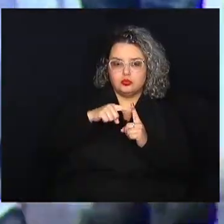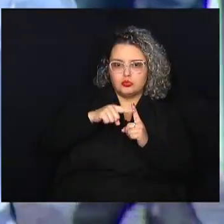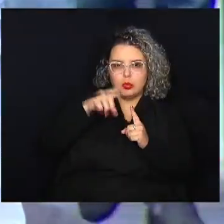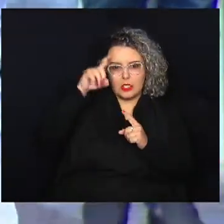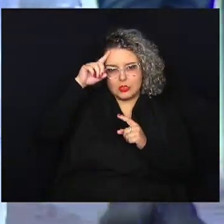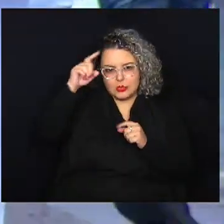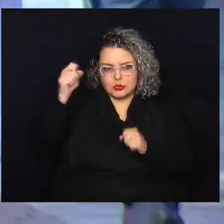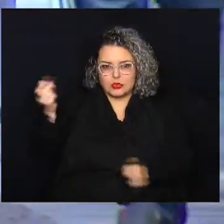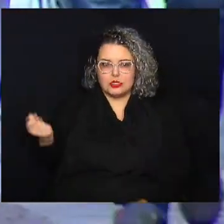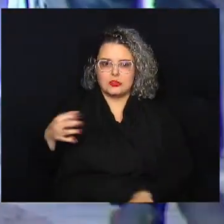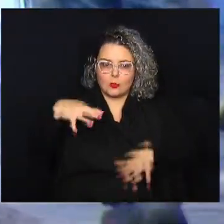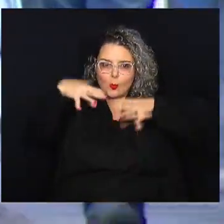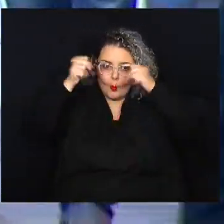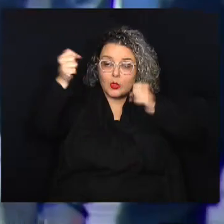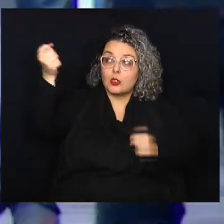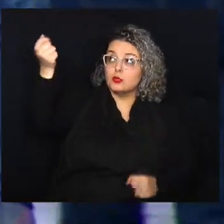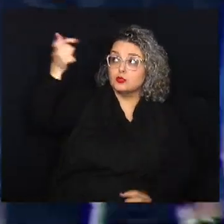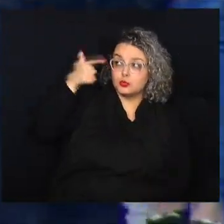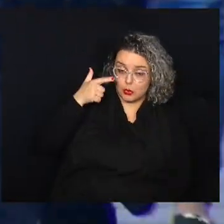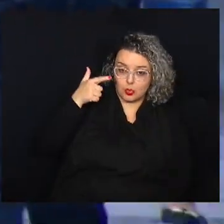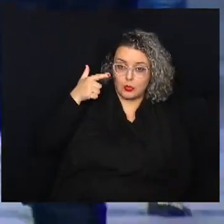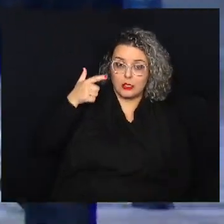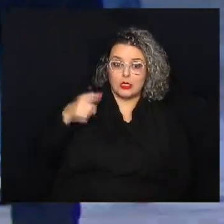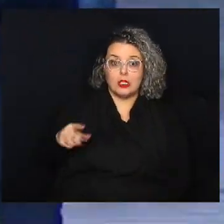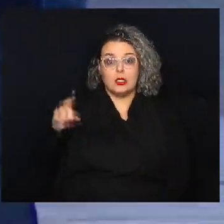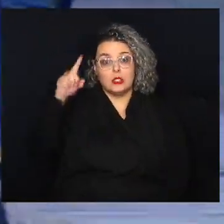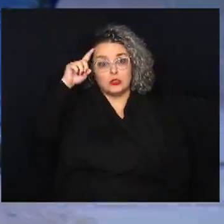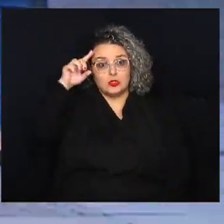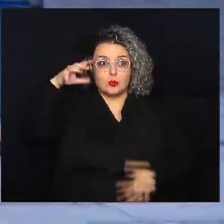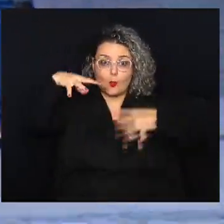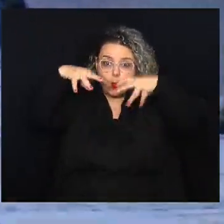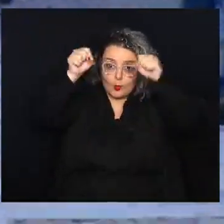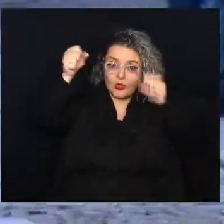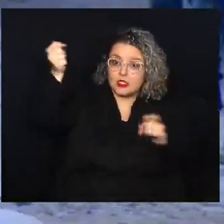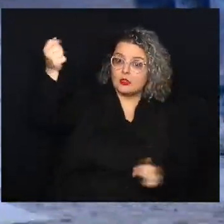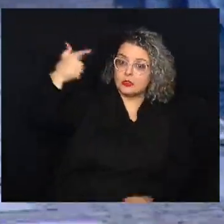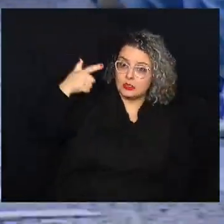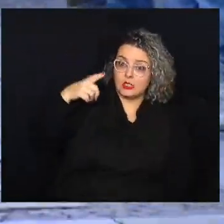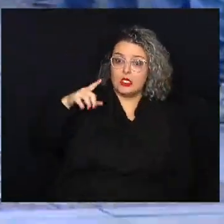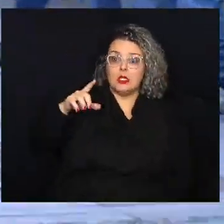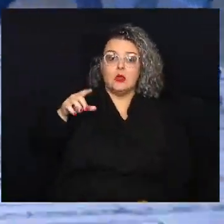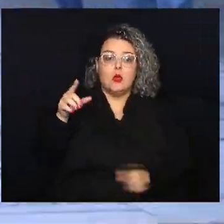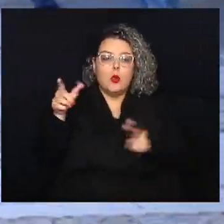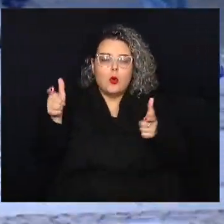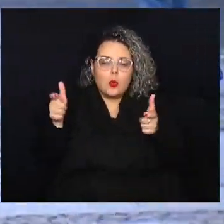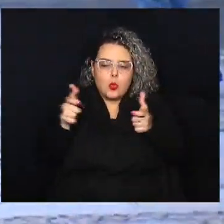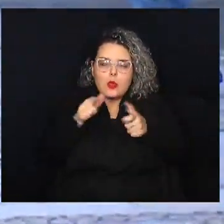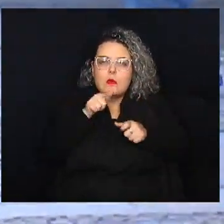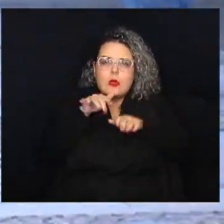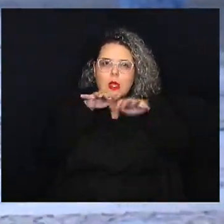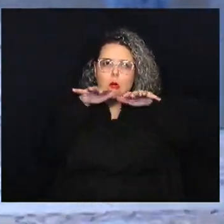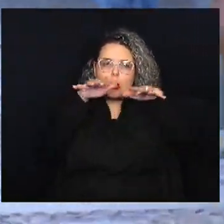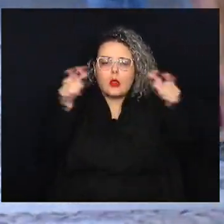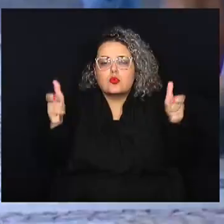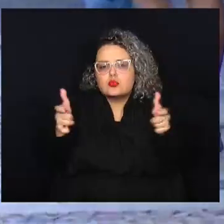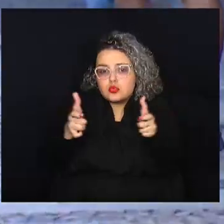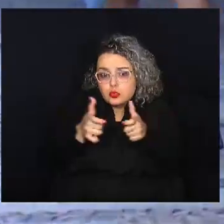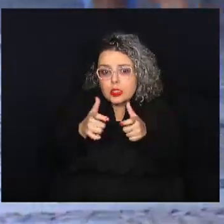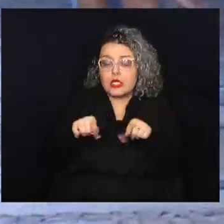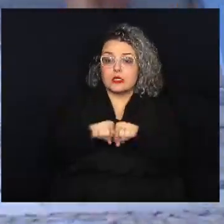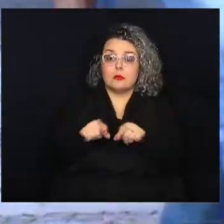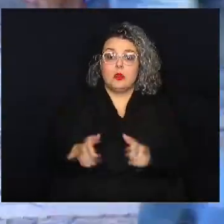secos, ensolarados, e a gente sabe que em dias secos, ensolarados, nós temos dias com baixa umidade relativa do ar e também isso